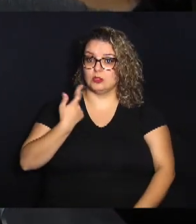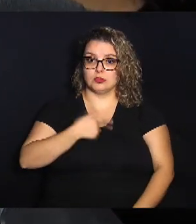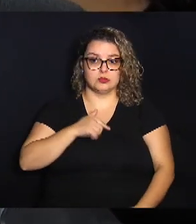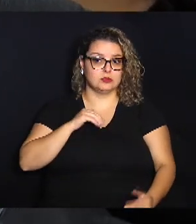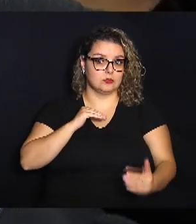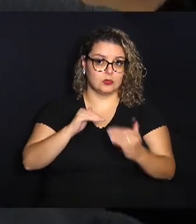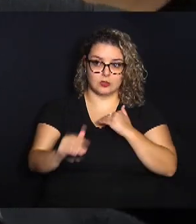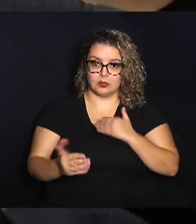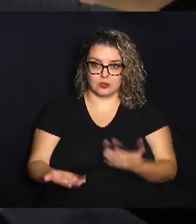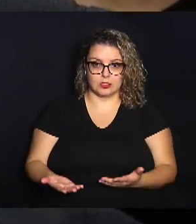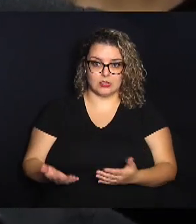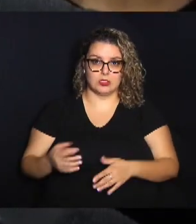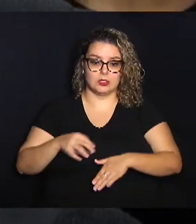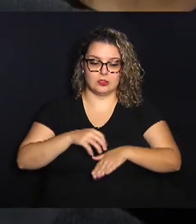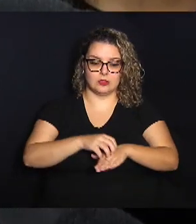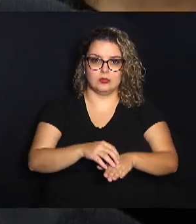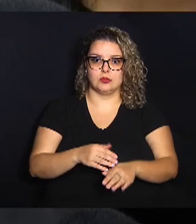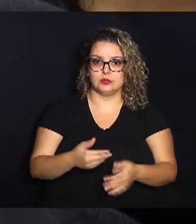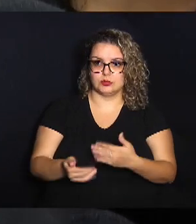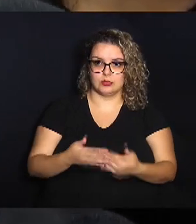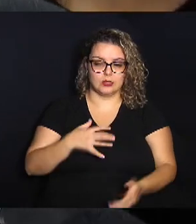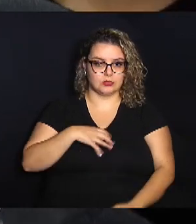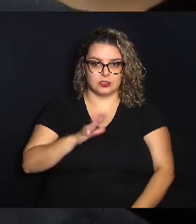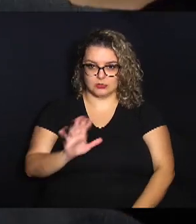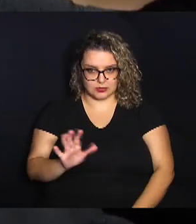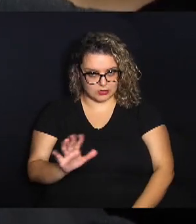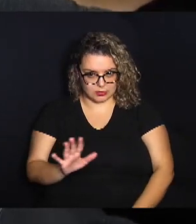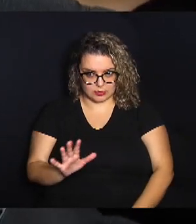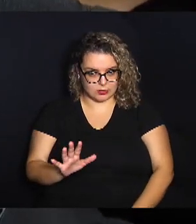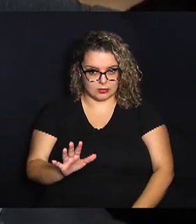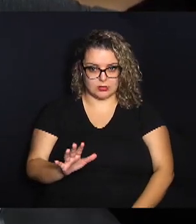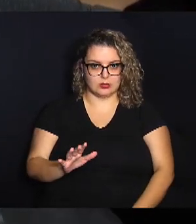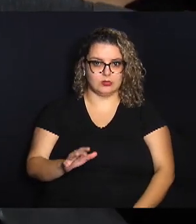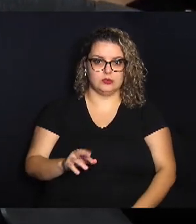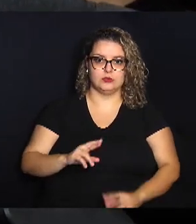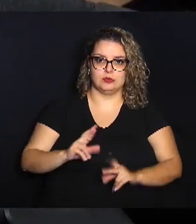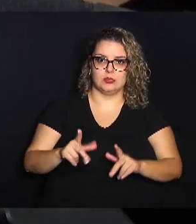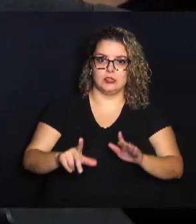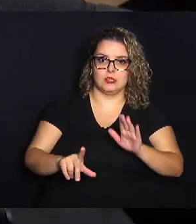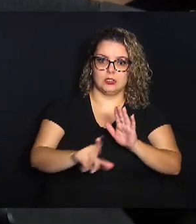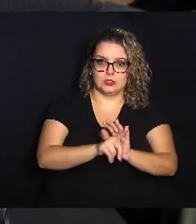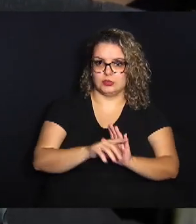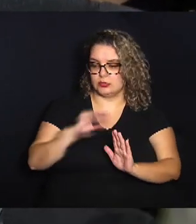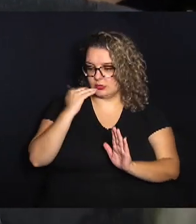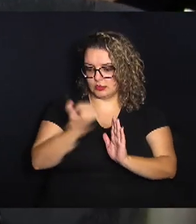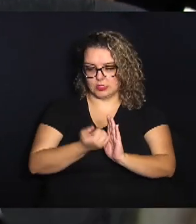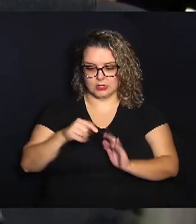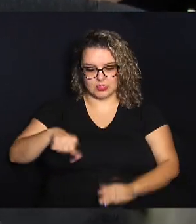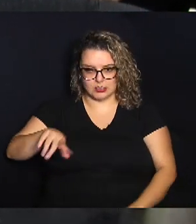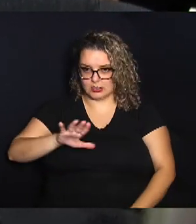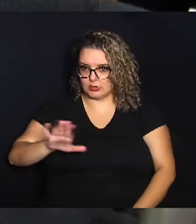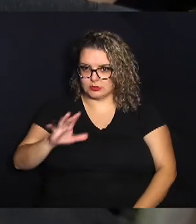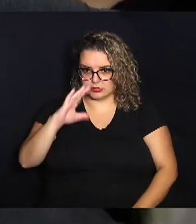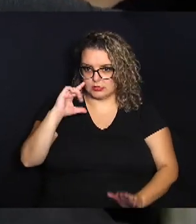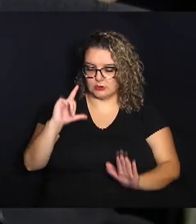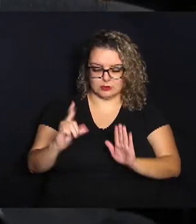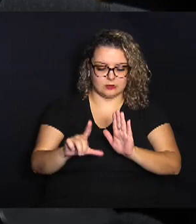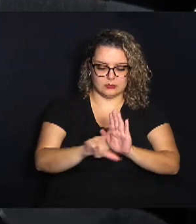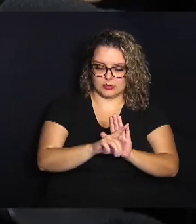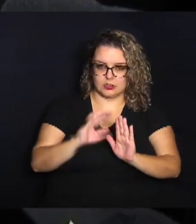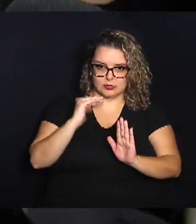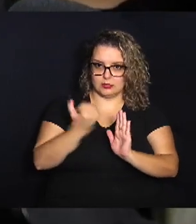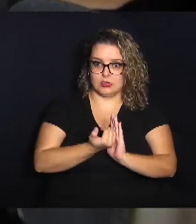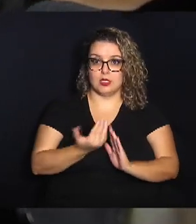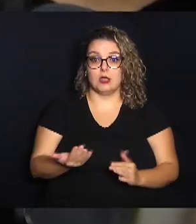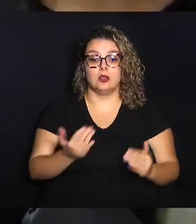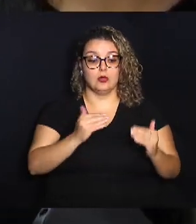são trazidas para cá de forma incorreta, contrariando a lei. A gente, após concordância com o Ministério Público, a